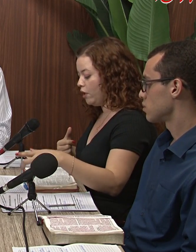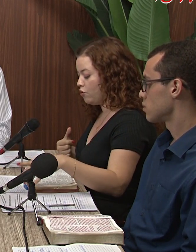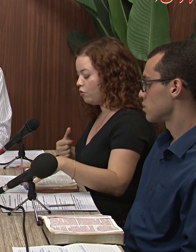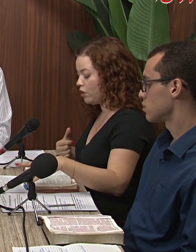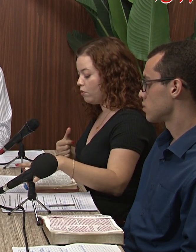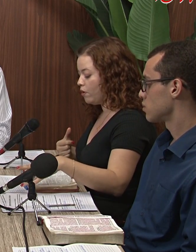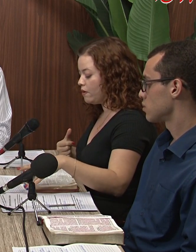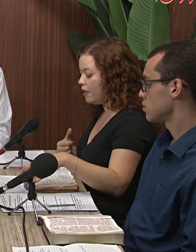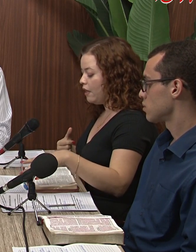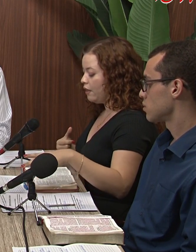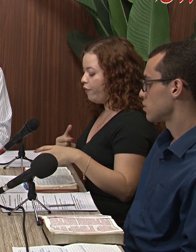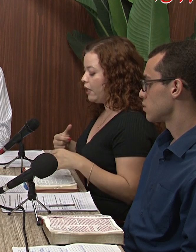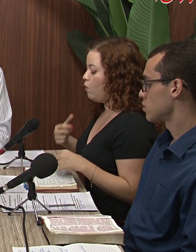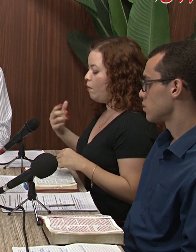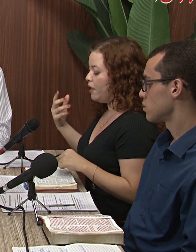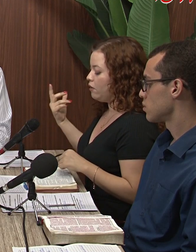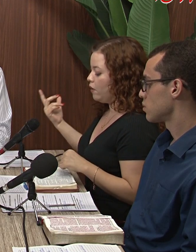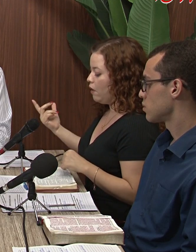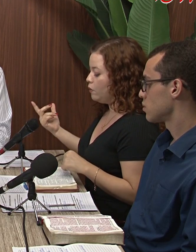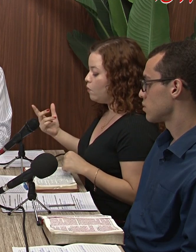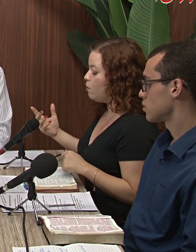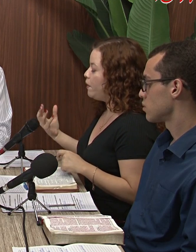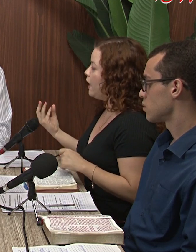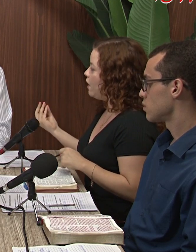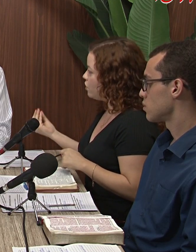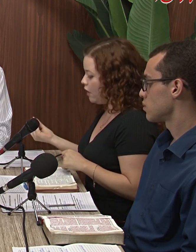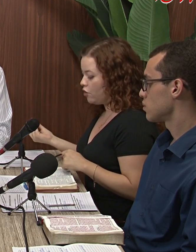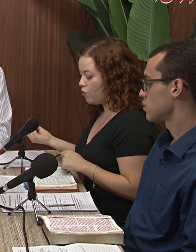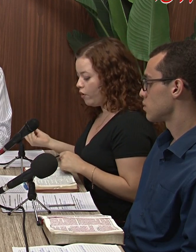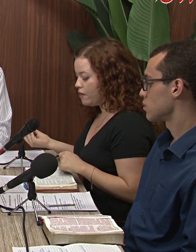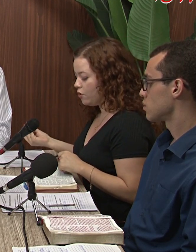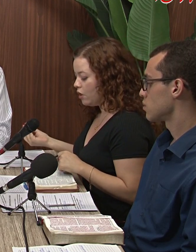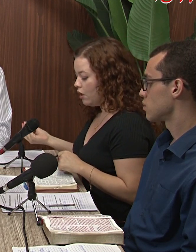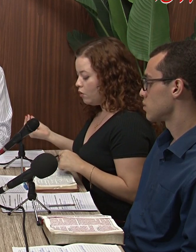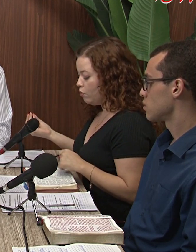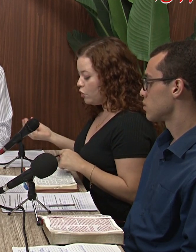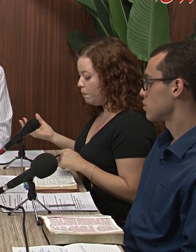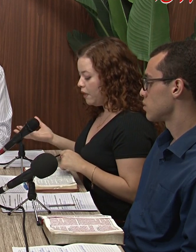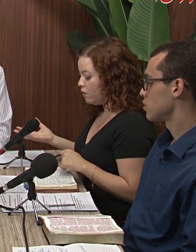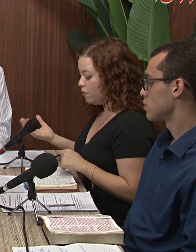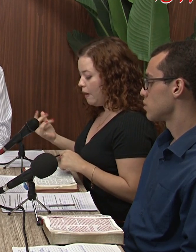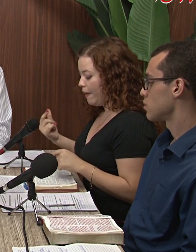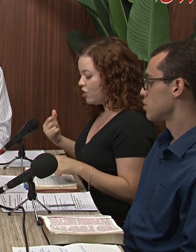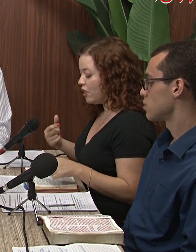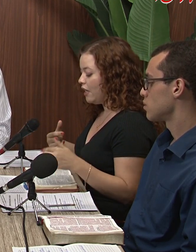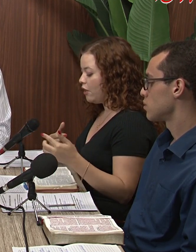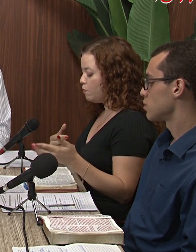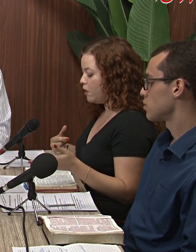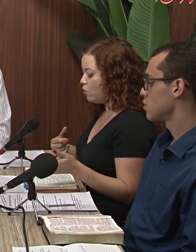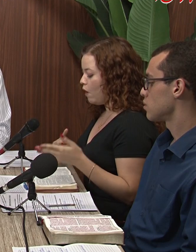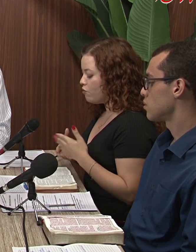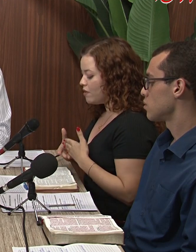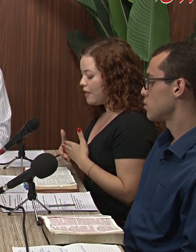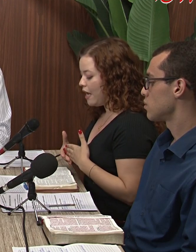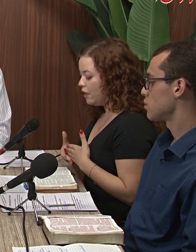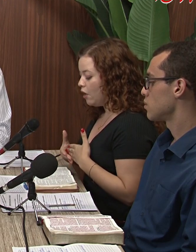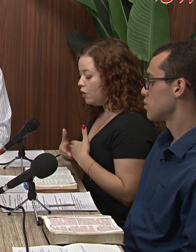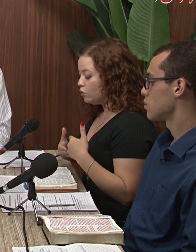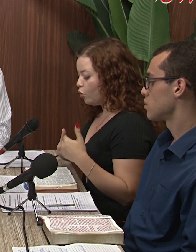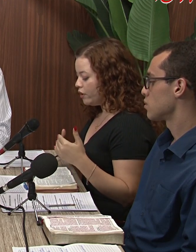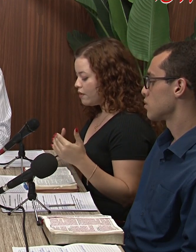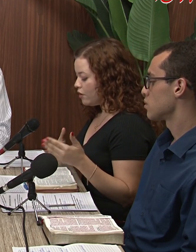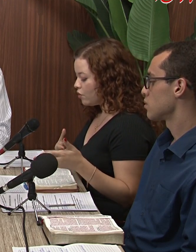1 Coríntios 2,14, fala que o homem natural não compreende as coisas do espírito, né? Mas quem é espiritual